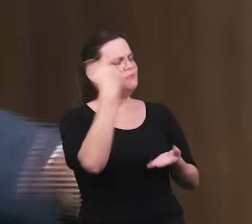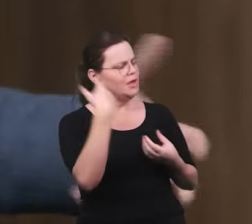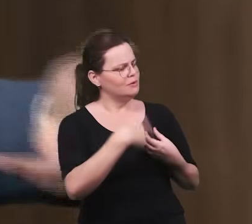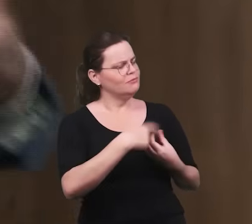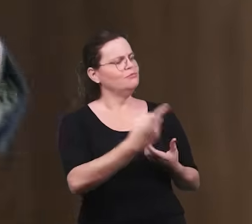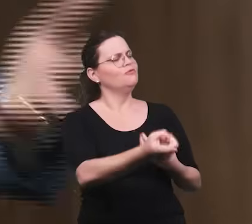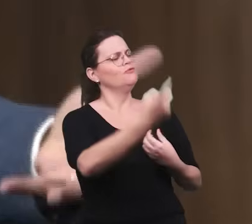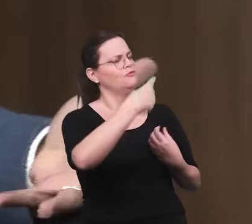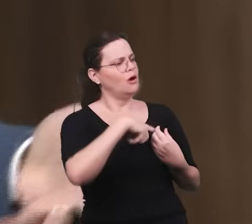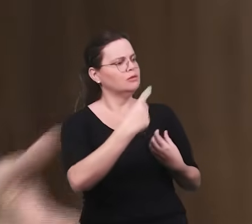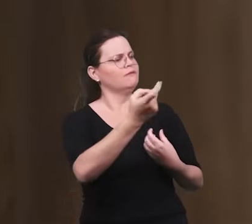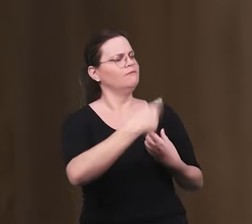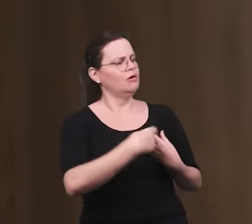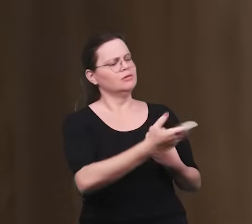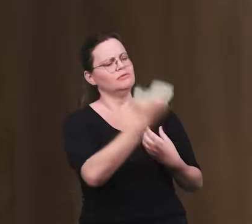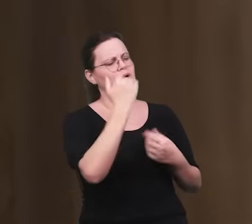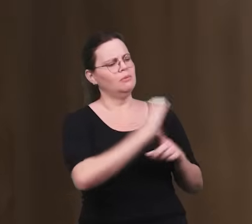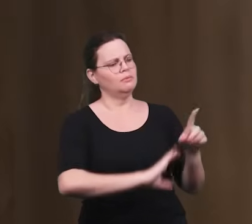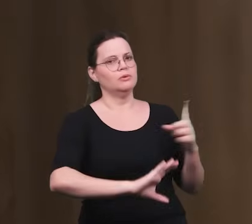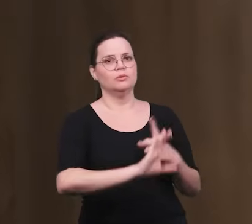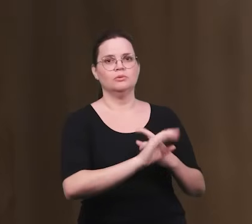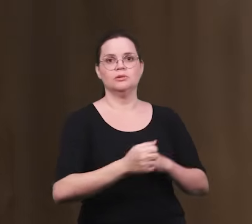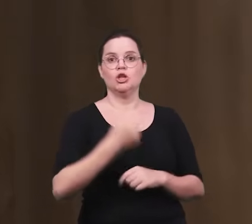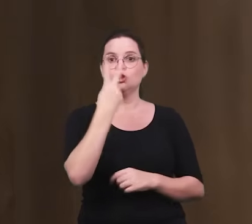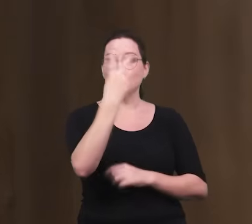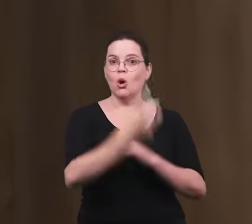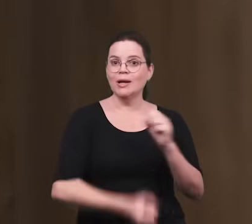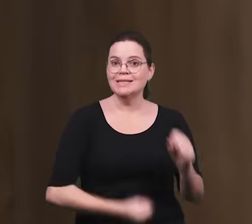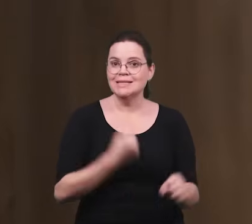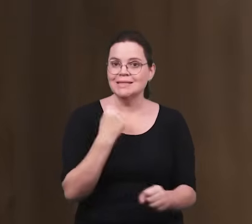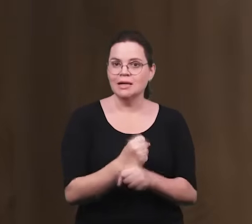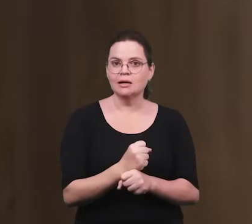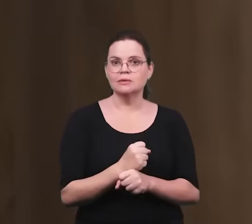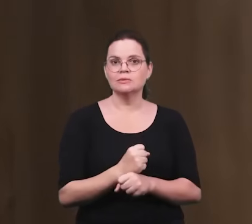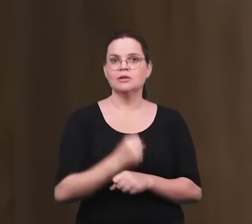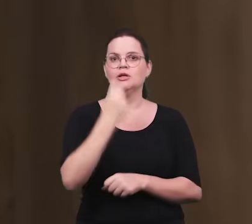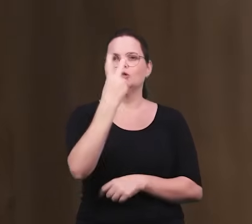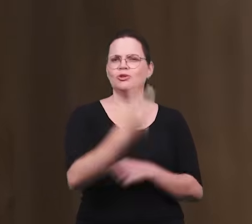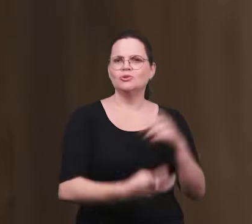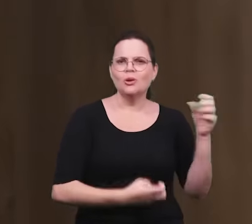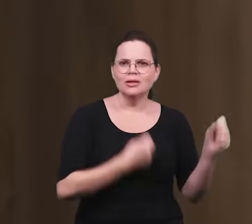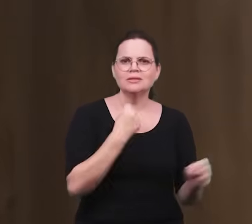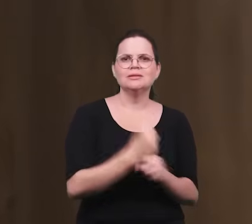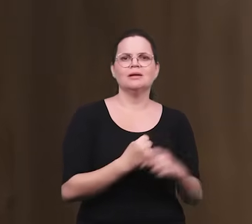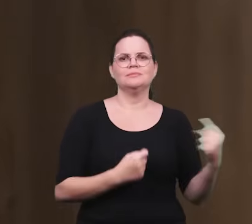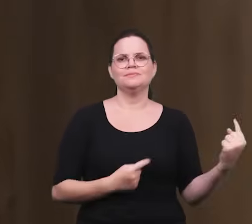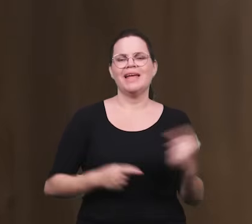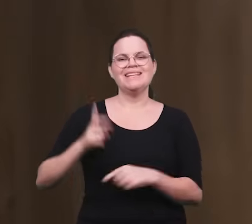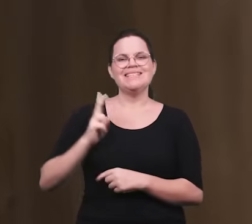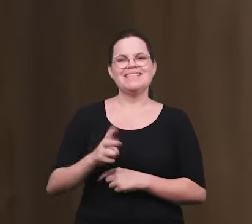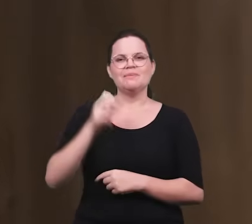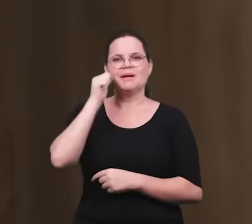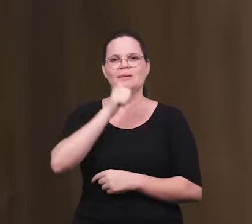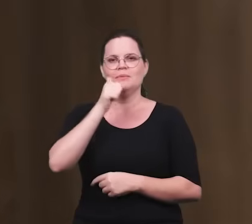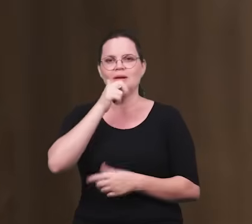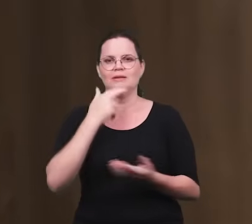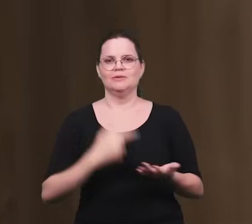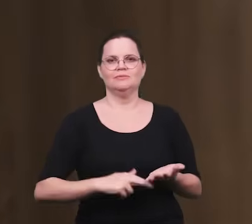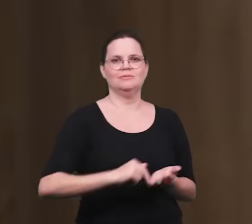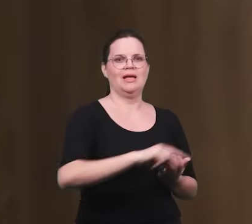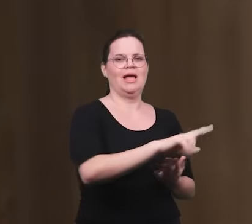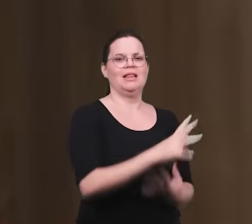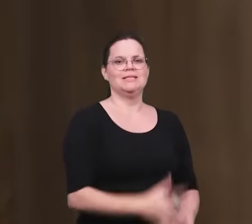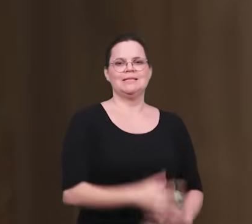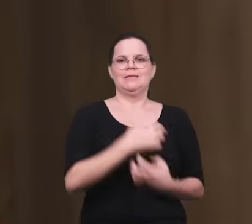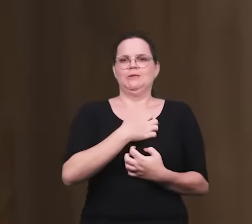de volta um jovem que estava até desviado. E ele veio depois de 2 anos. Ele falou que todas as vezes que ela mandava mensagem, aquilo tocava